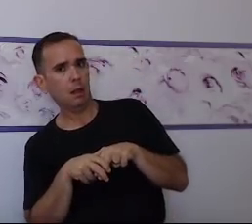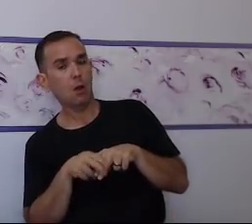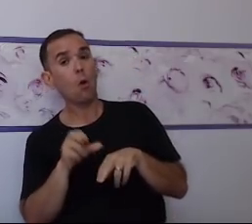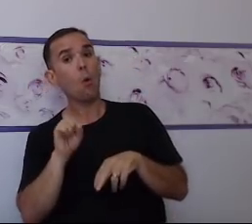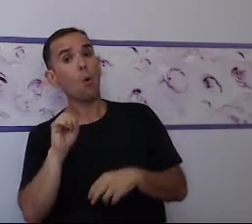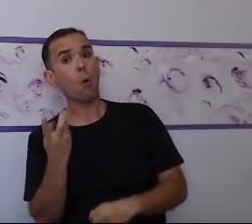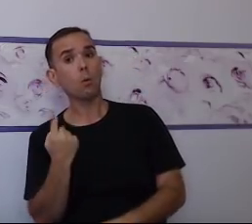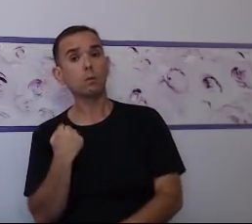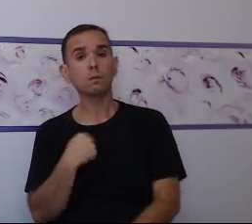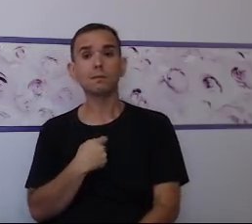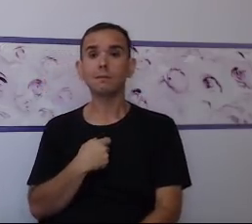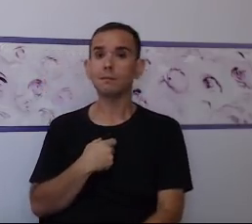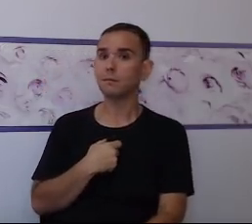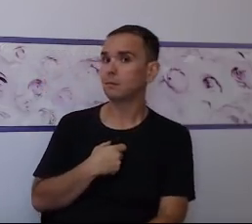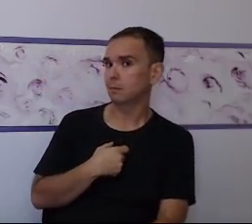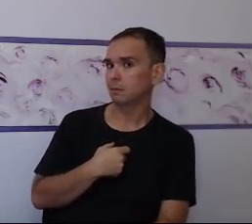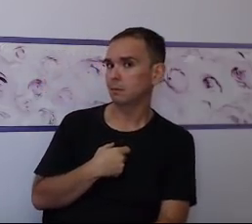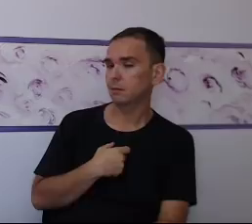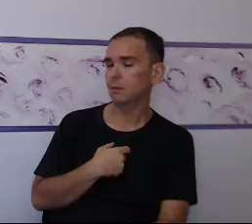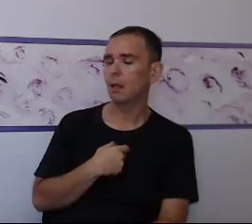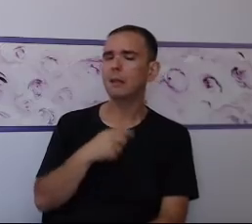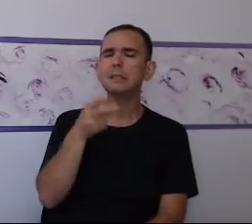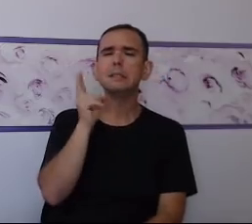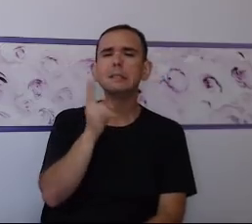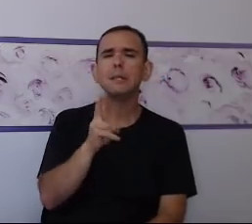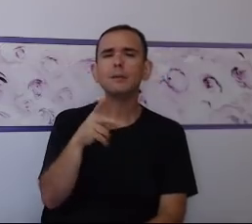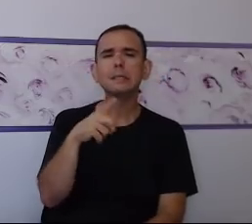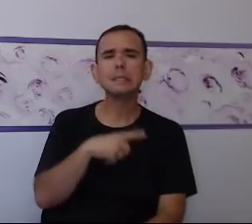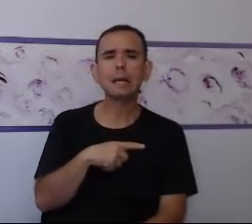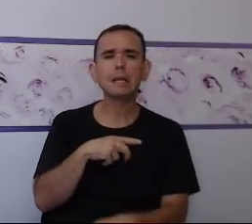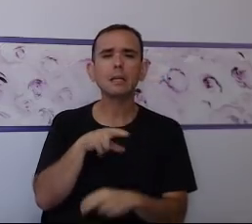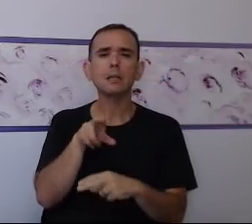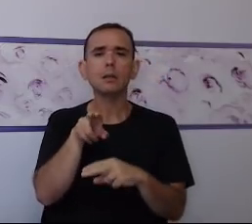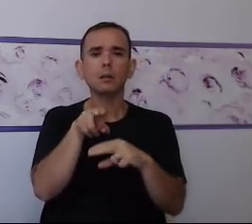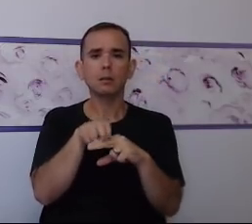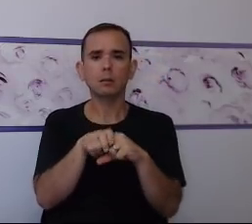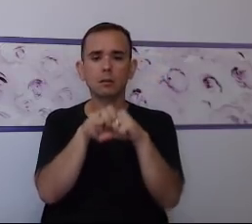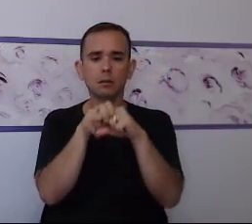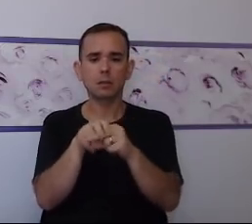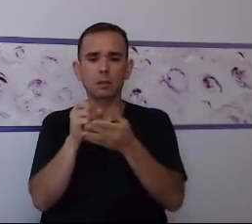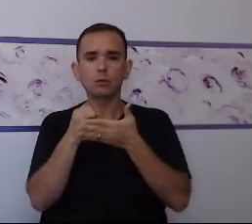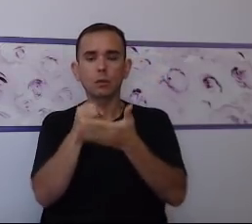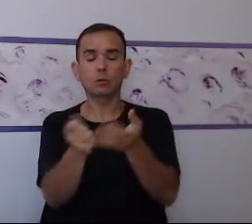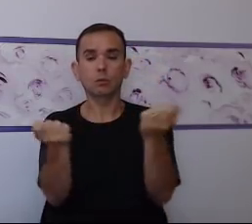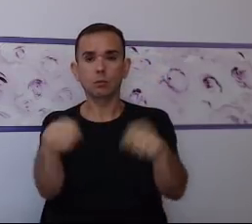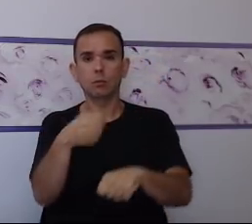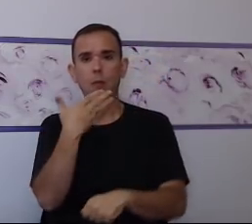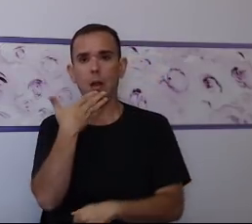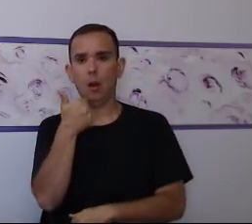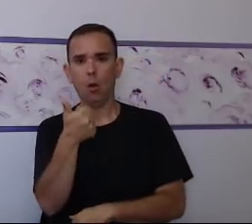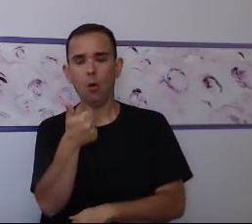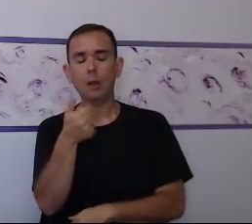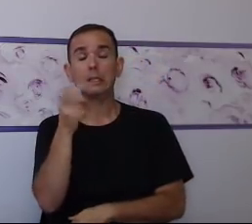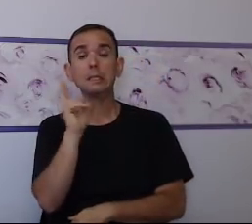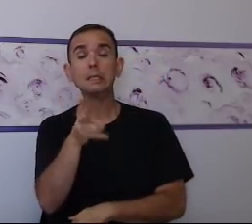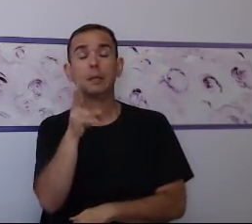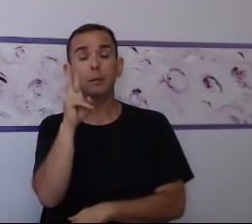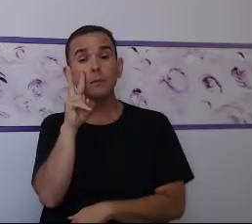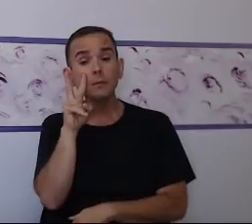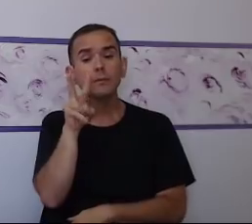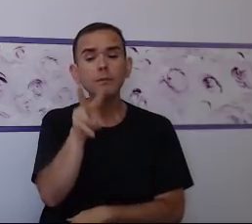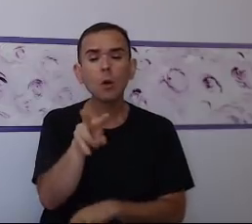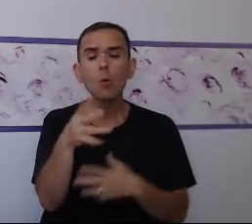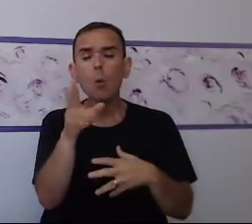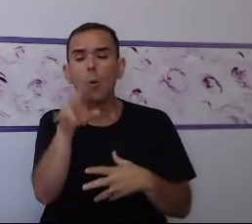para a esquerda. Então, a gente tá sempre posicionando ele e ajudando ele da melhor forma possível. Sempre tentar enxergar qual